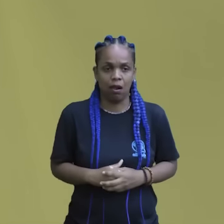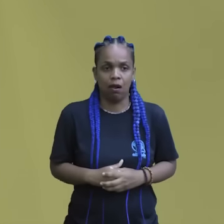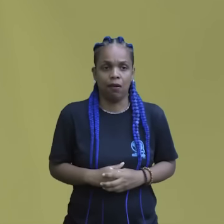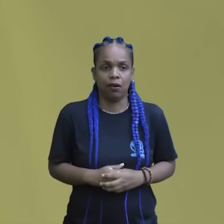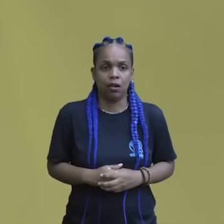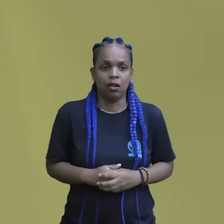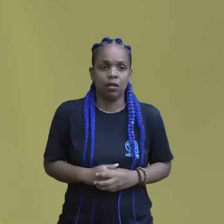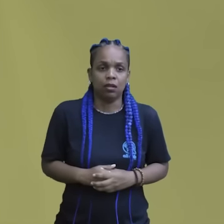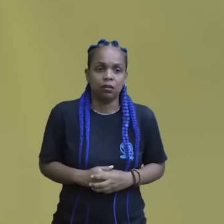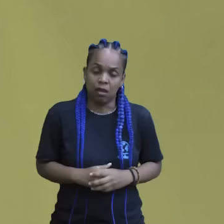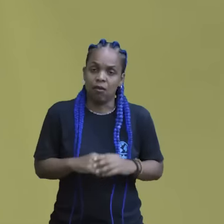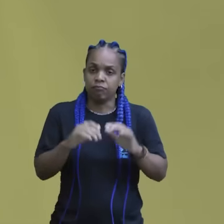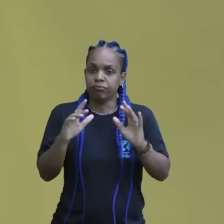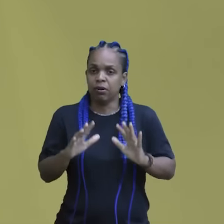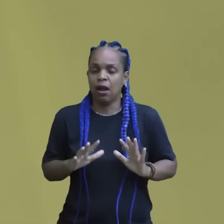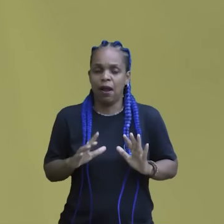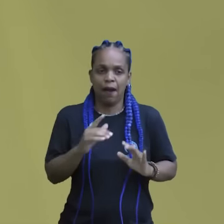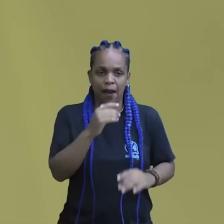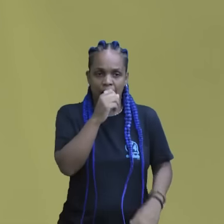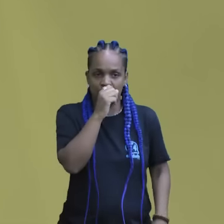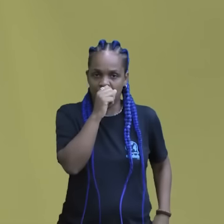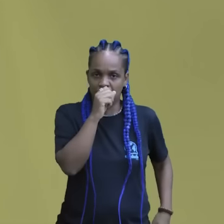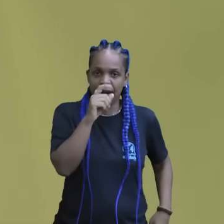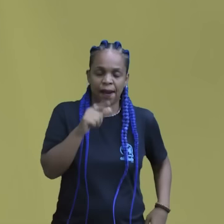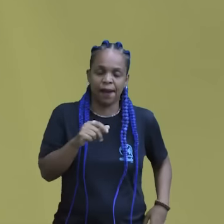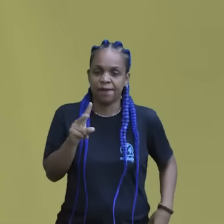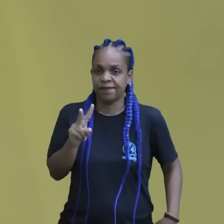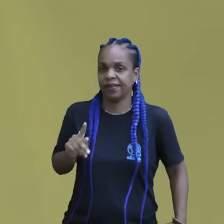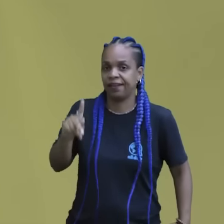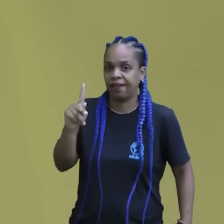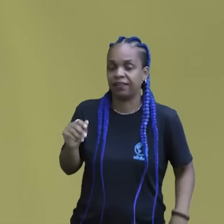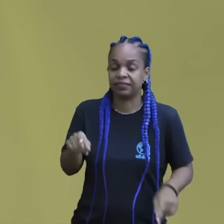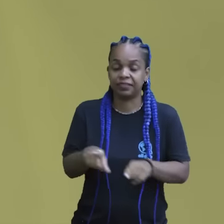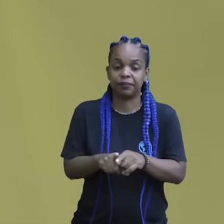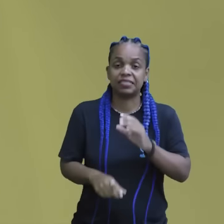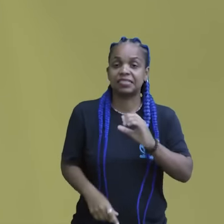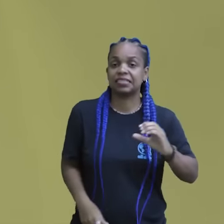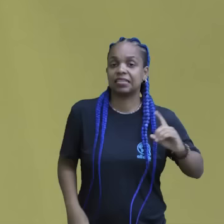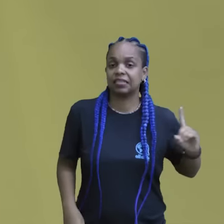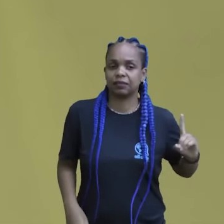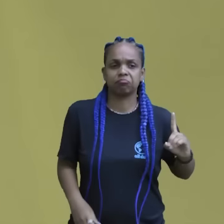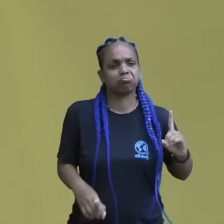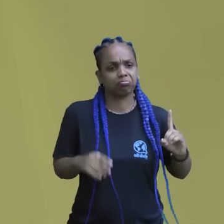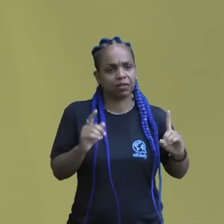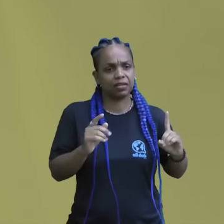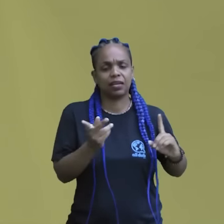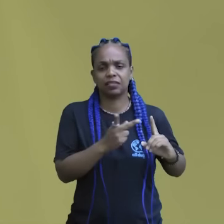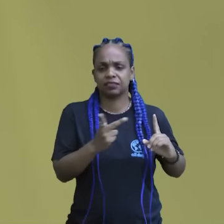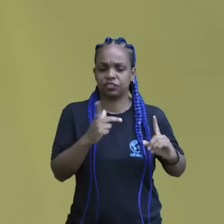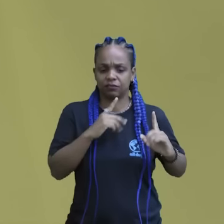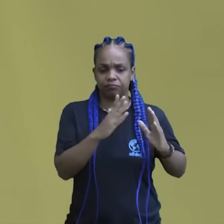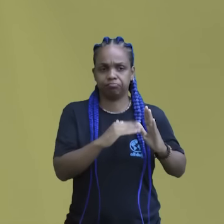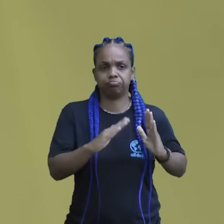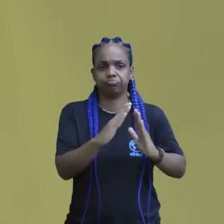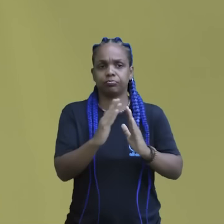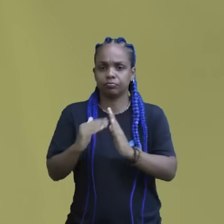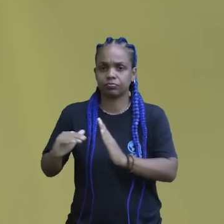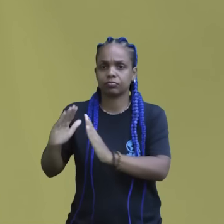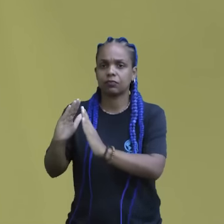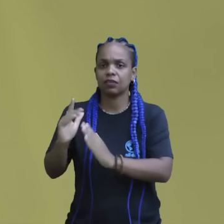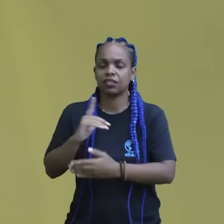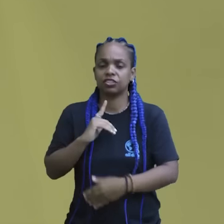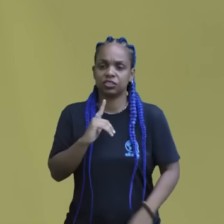Eram esses barracões que existiam. A última é essa, da Praia do Pinto, ali, né, no Leblon.